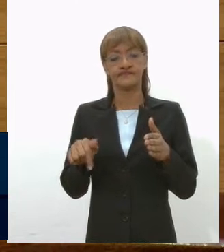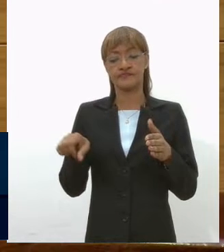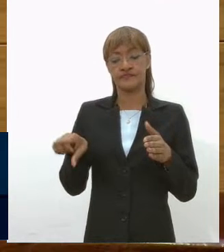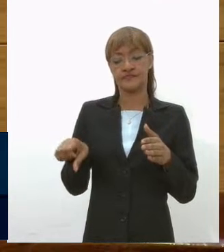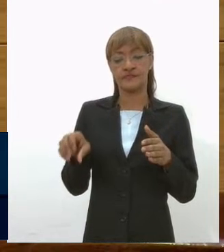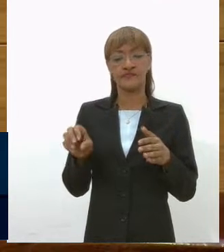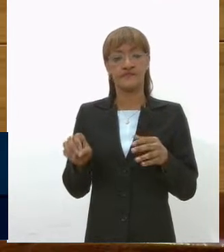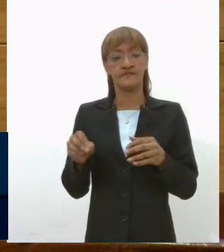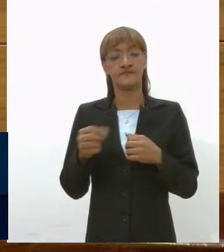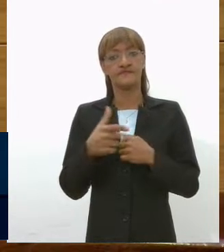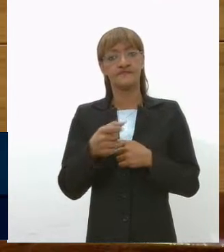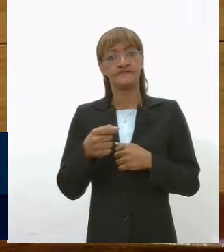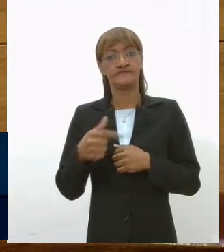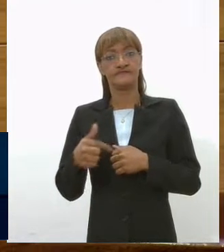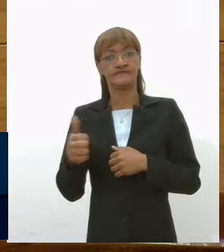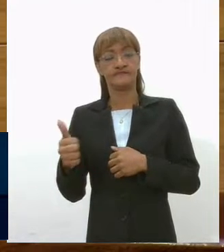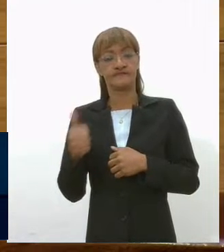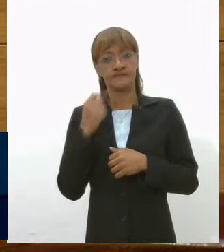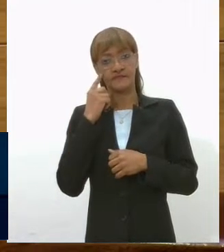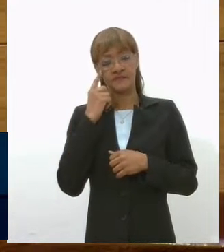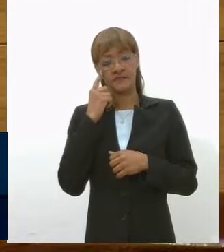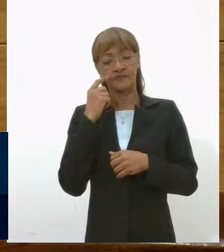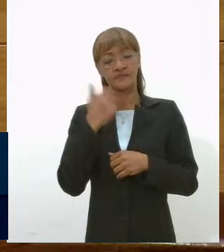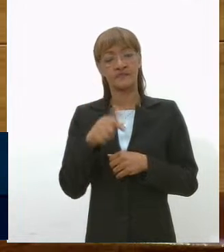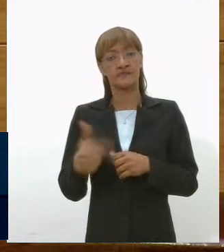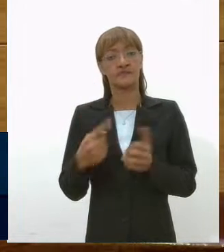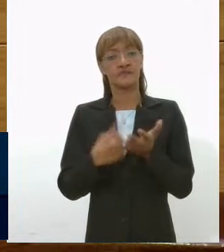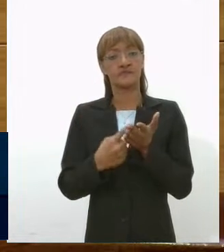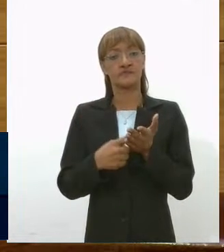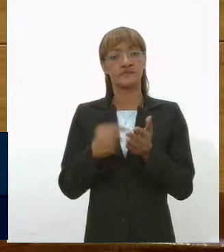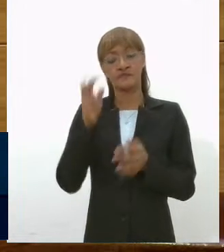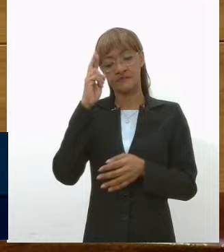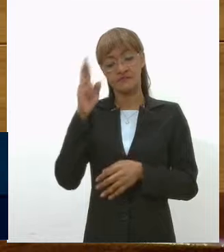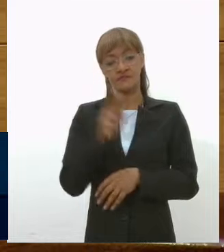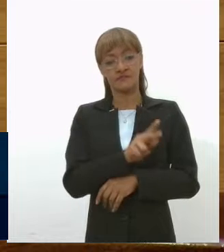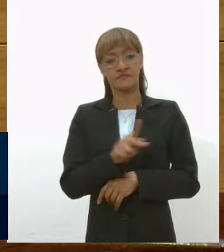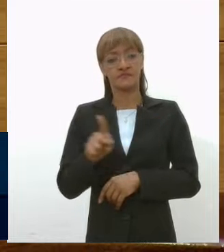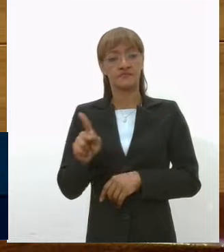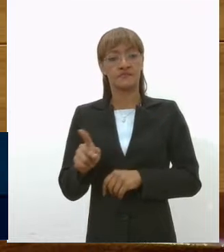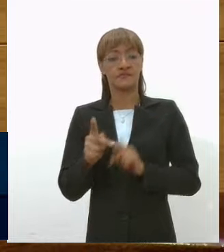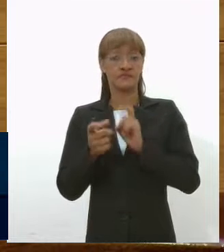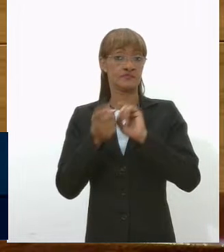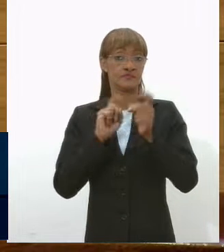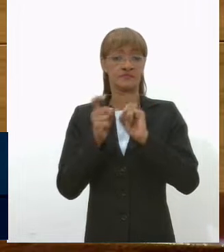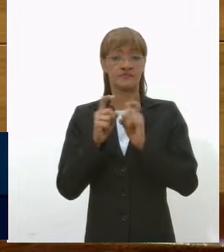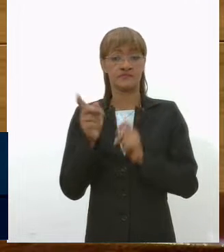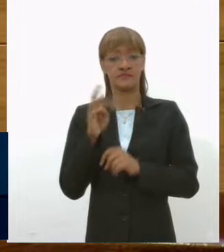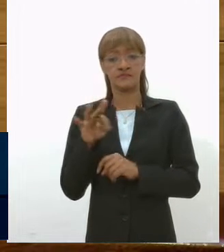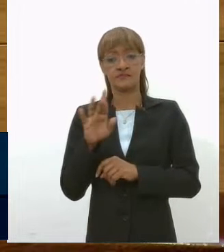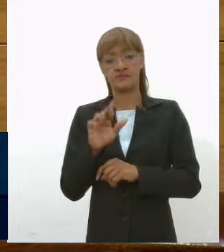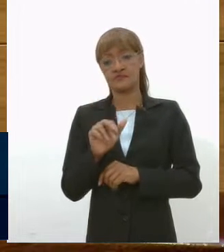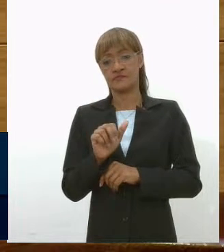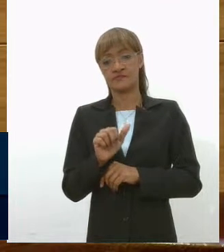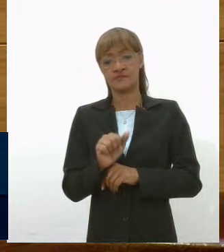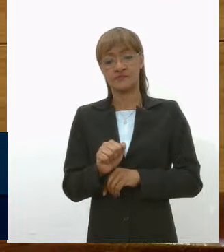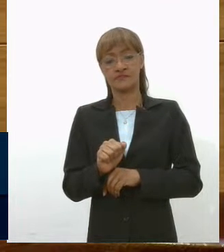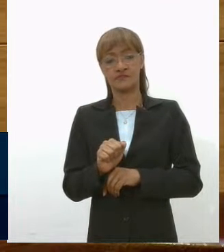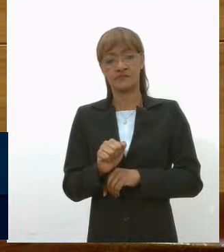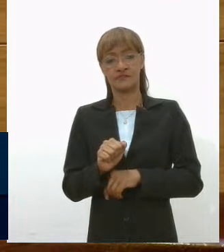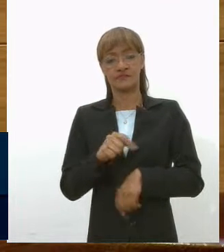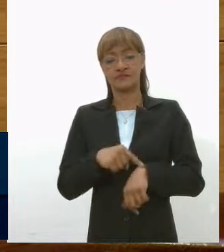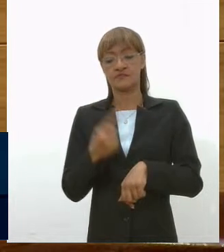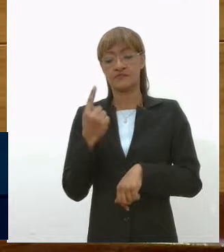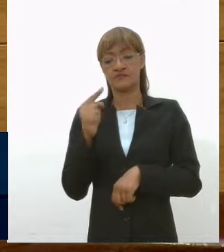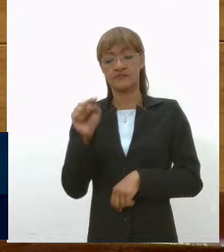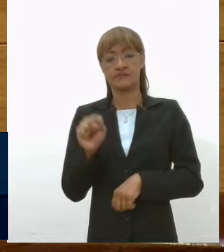a 790/2021. Nada mais a tratar, o senhor presidente convocou a sessão extraordinária para as 13 horas e